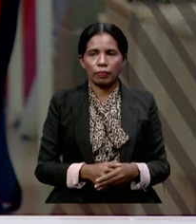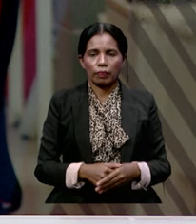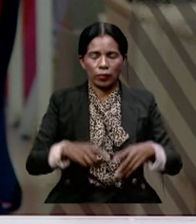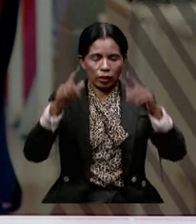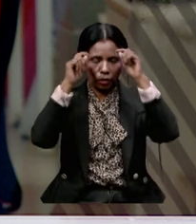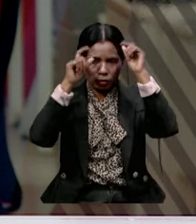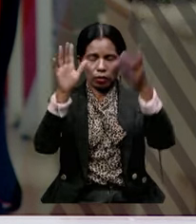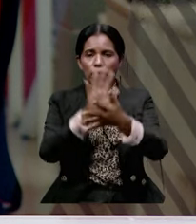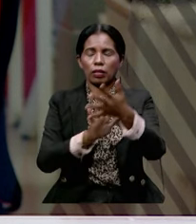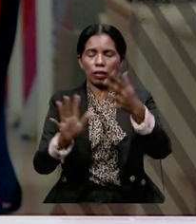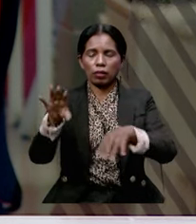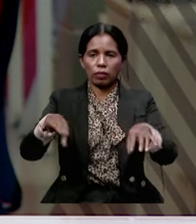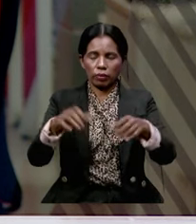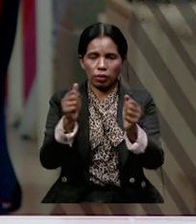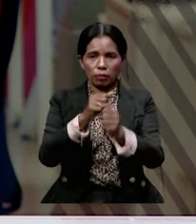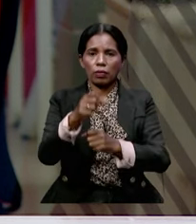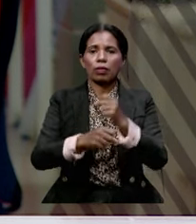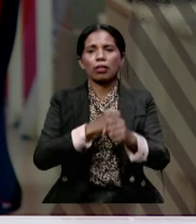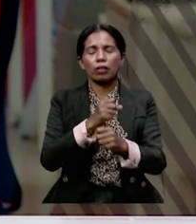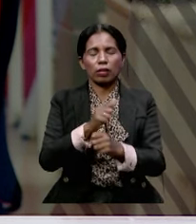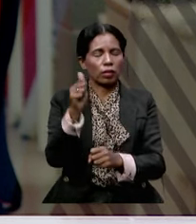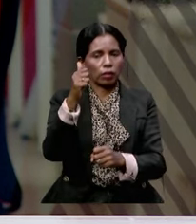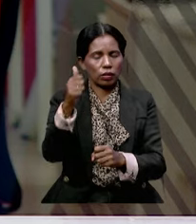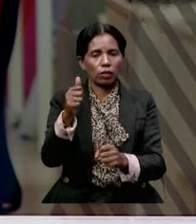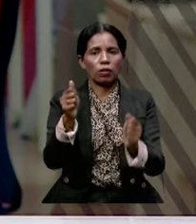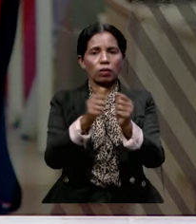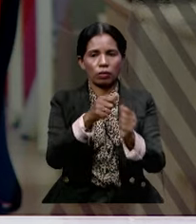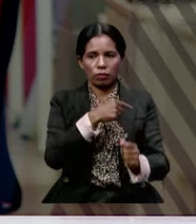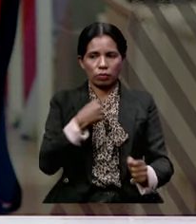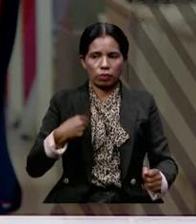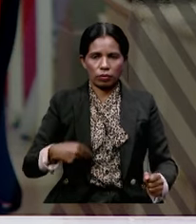Timor-Leste celebra acordo de cooperação Tinan-Sanulu com a China.